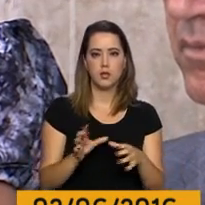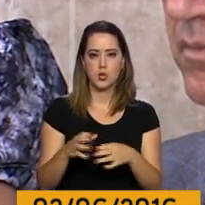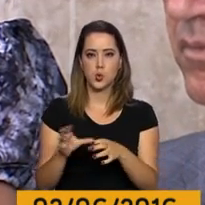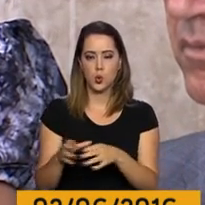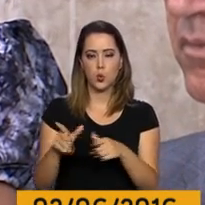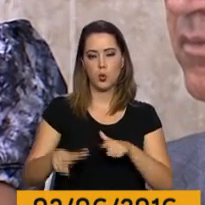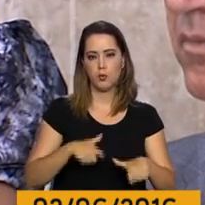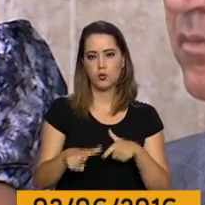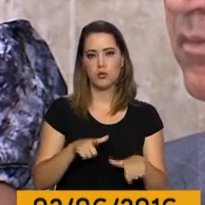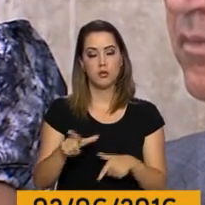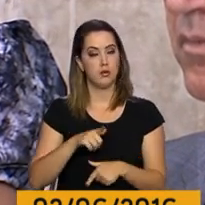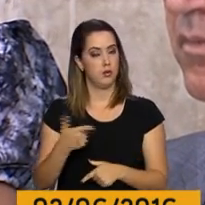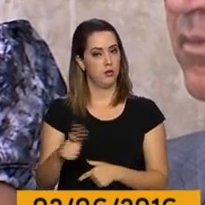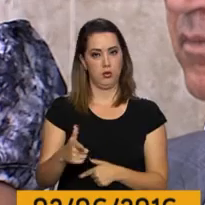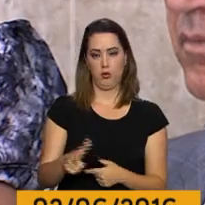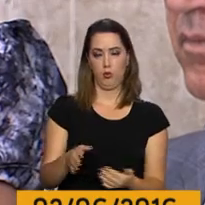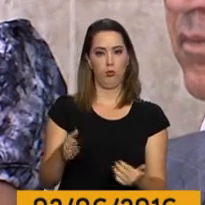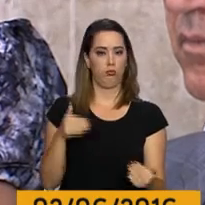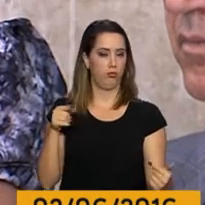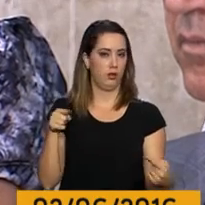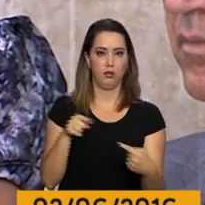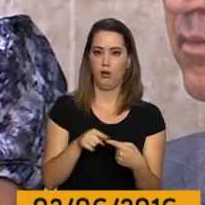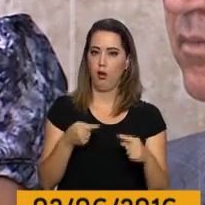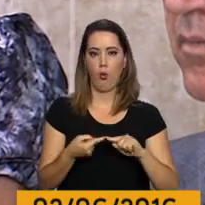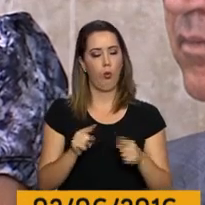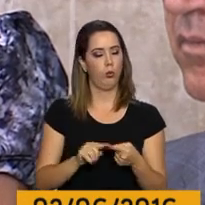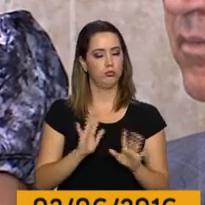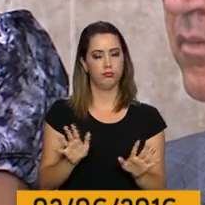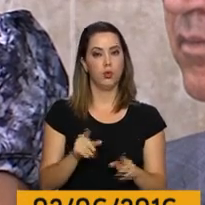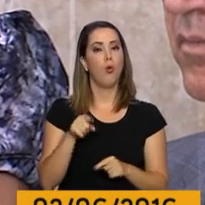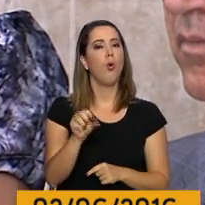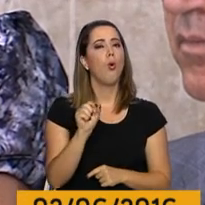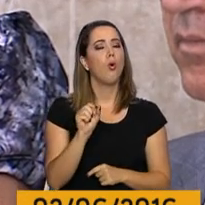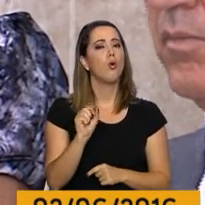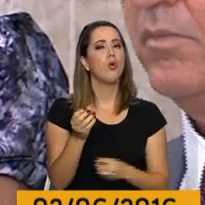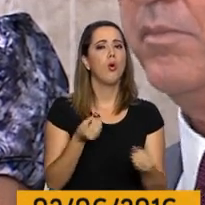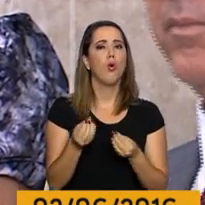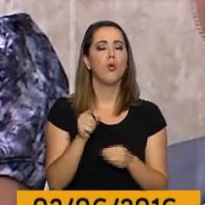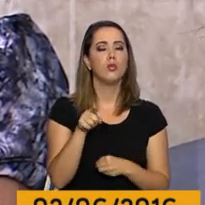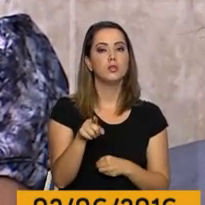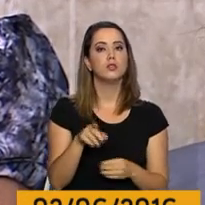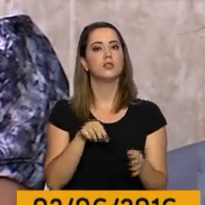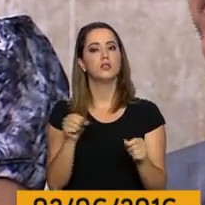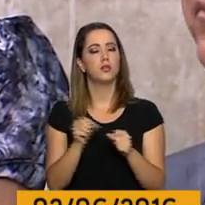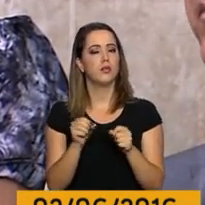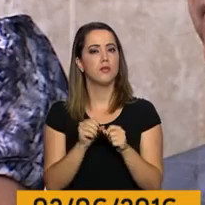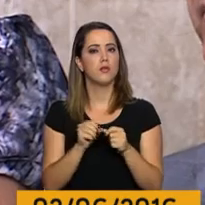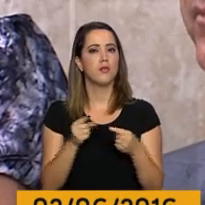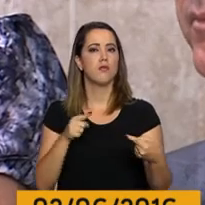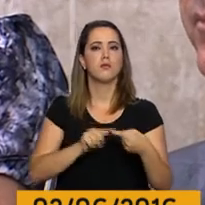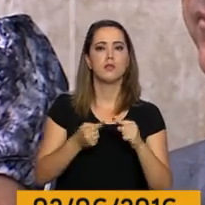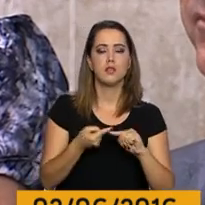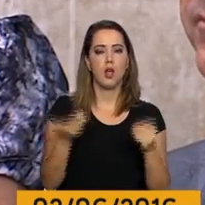Como vão se dar as negociações com essas categorias, que vai partir do zero agora no governo Temer? E a outra